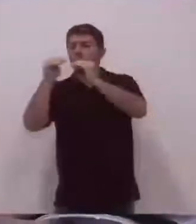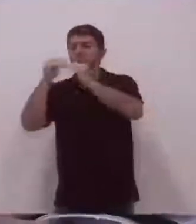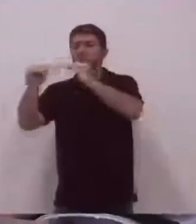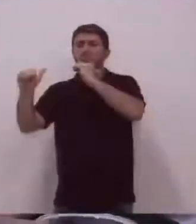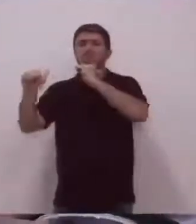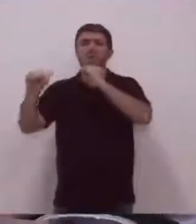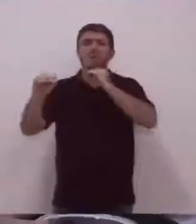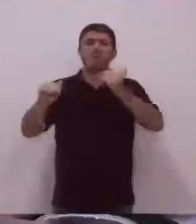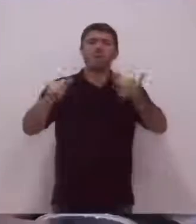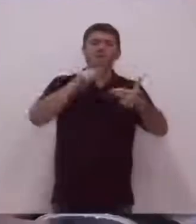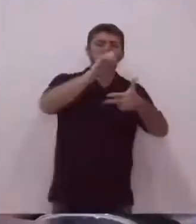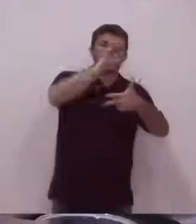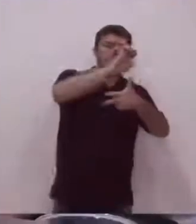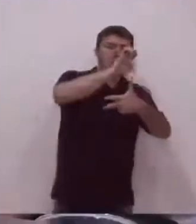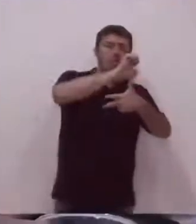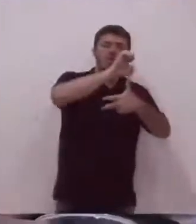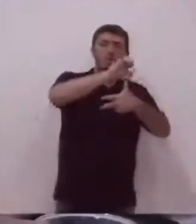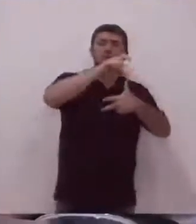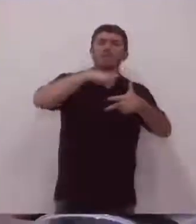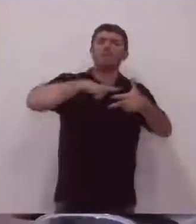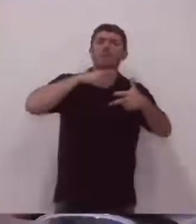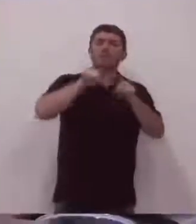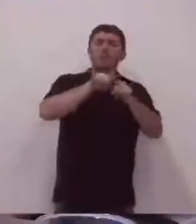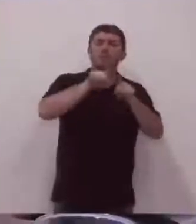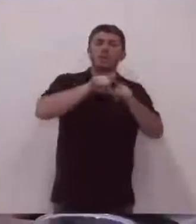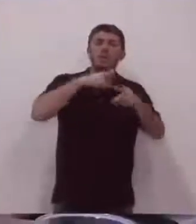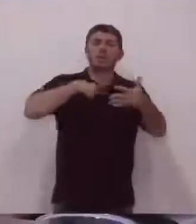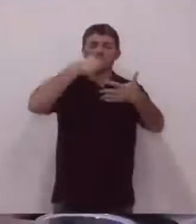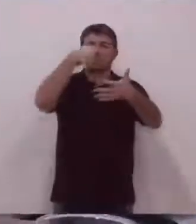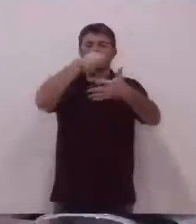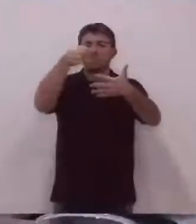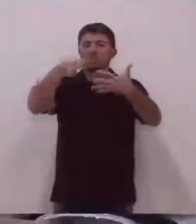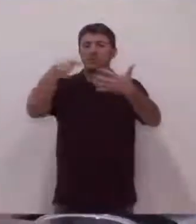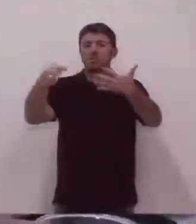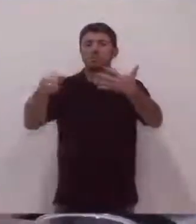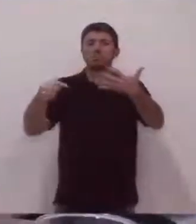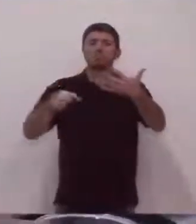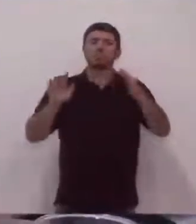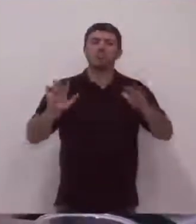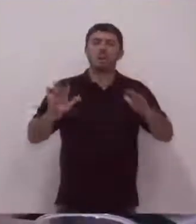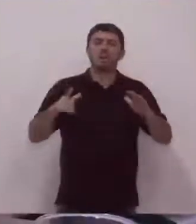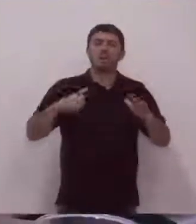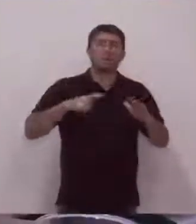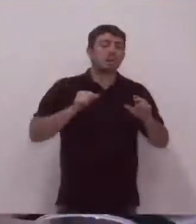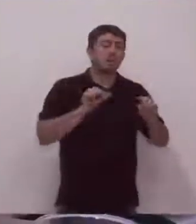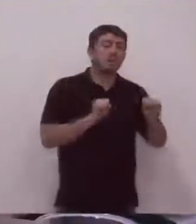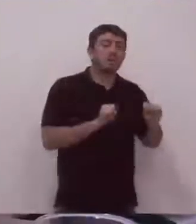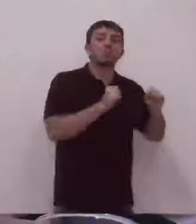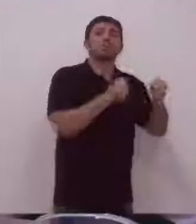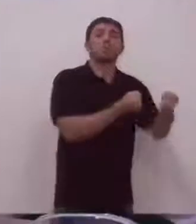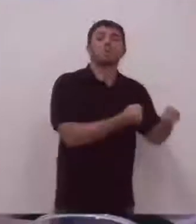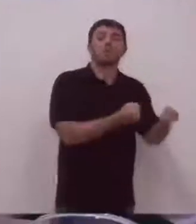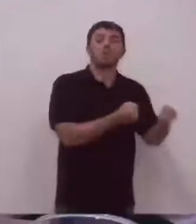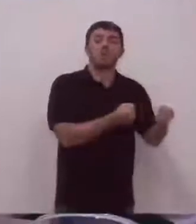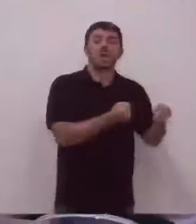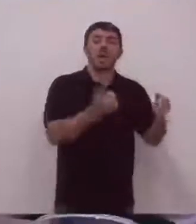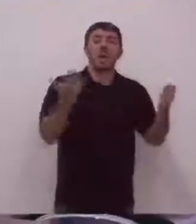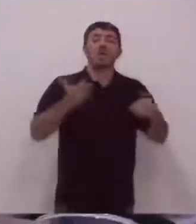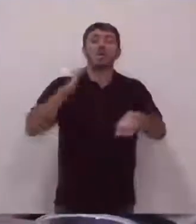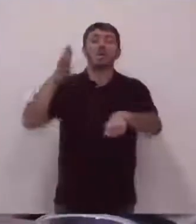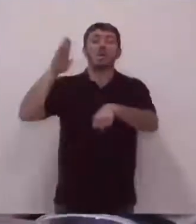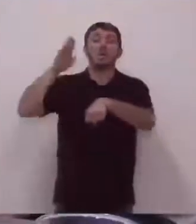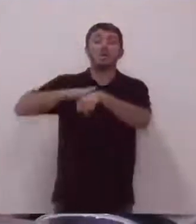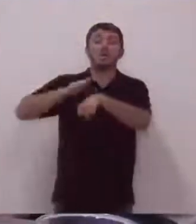executivo ou das partes envolvidas para se defenderem. Então, eu discordo no ponto de vista porque está em fase de